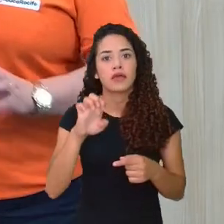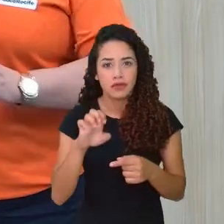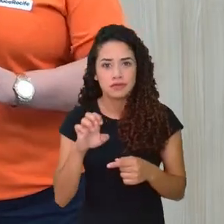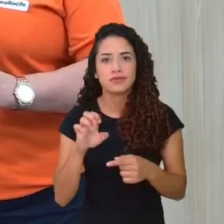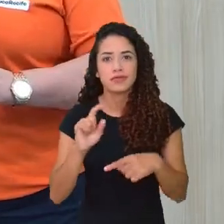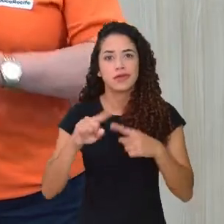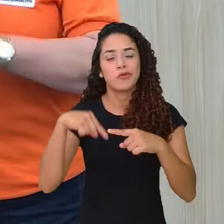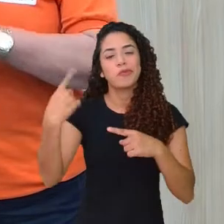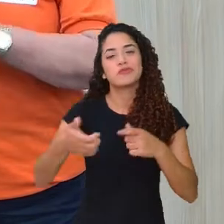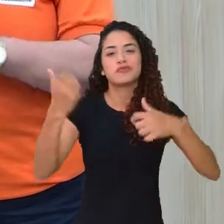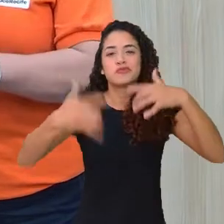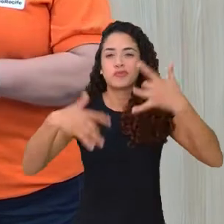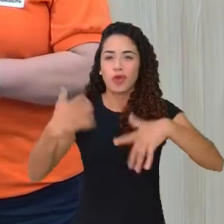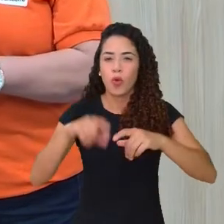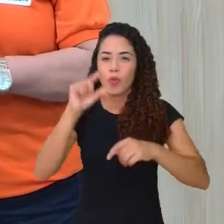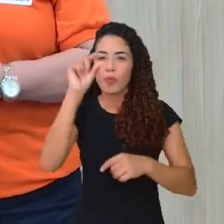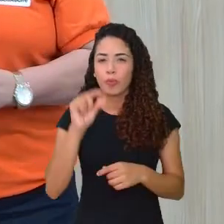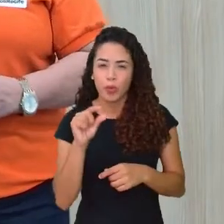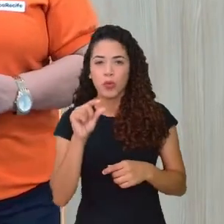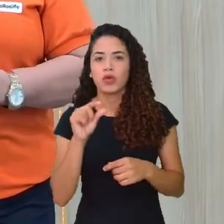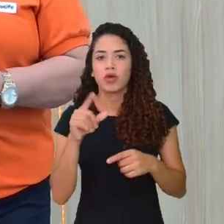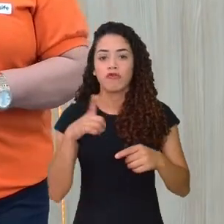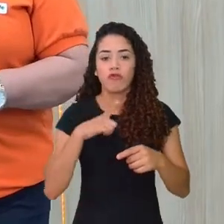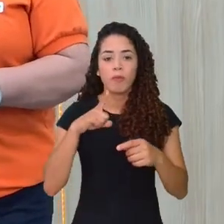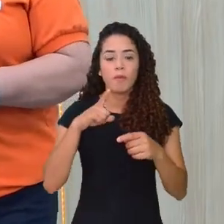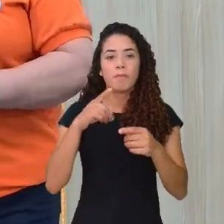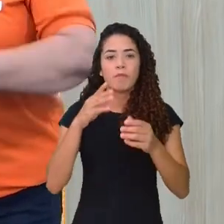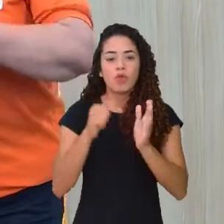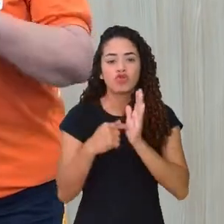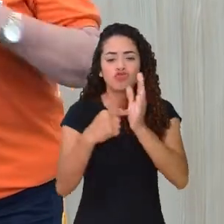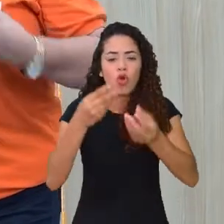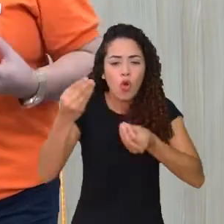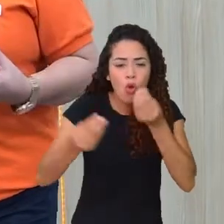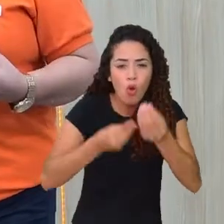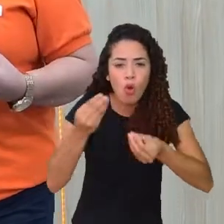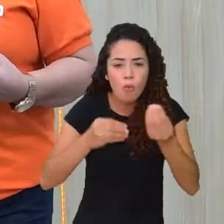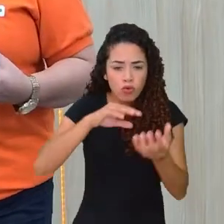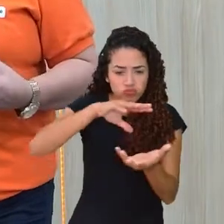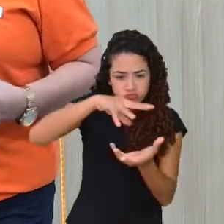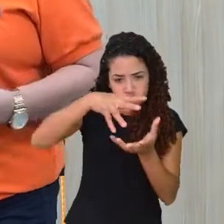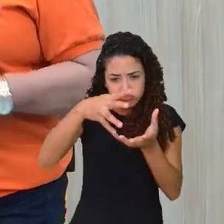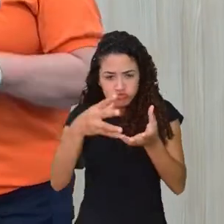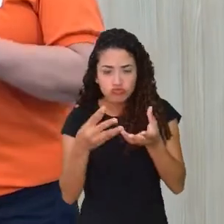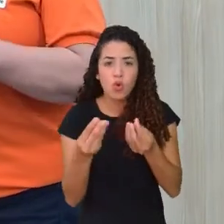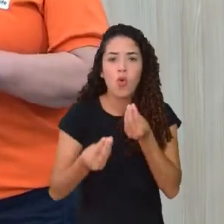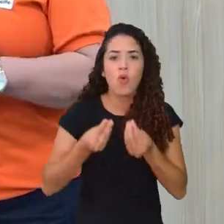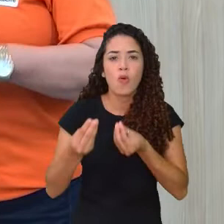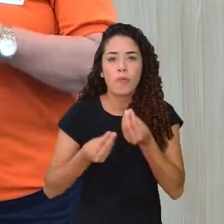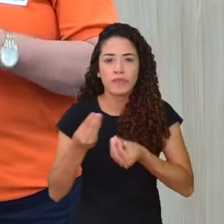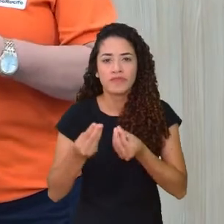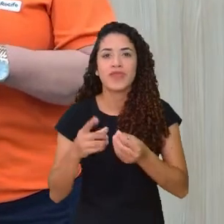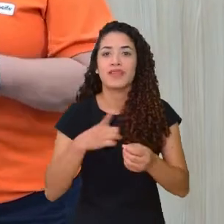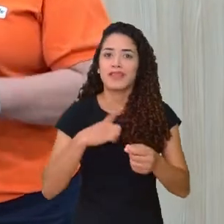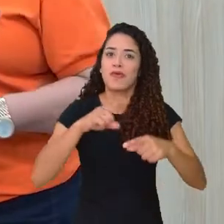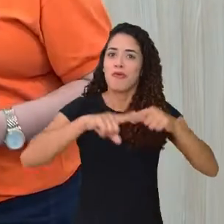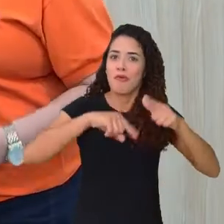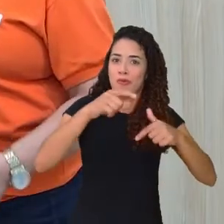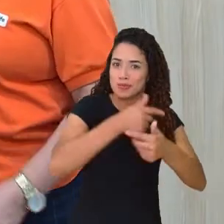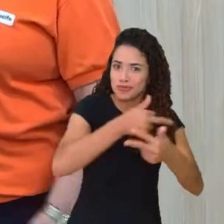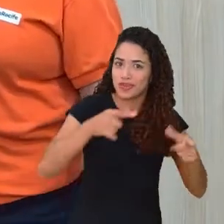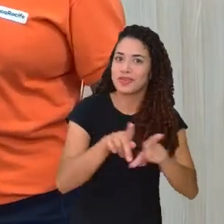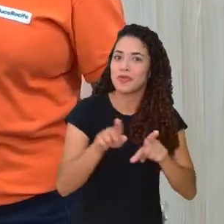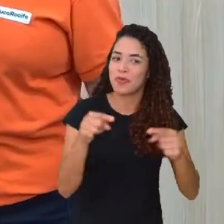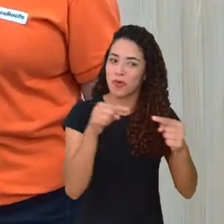eu vou mostrar a vocês a forma da córnea e eu trouxe um objeto do nosso dia a dia, né? Para a gente ver como é esse formato da